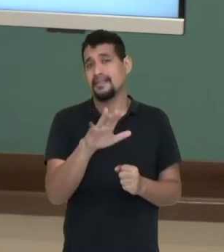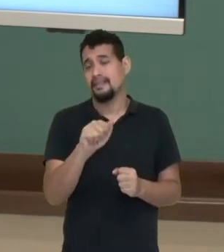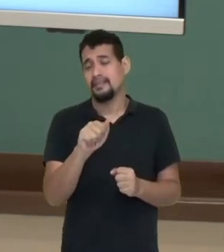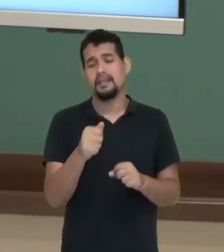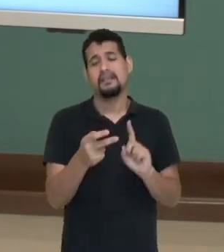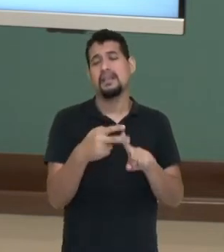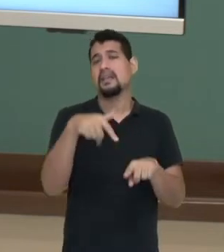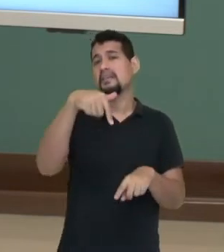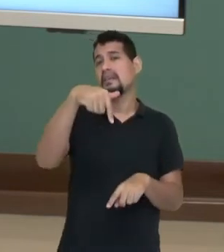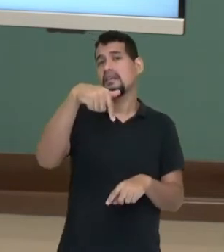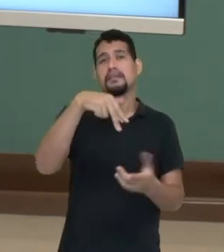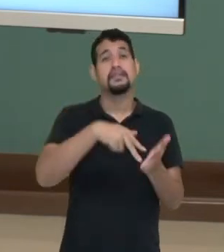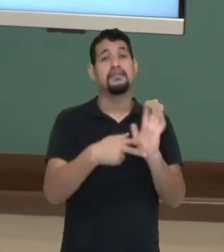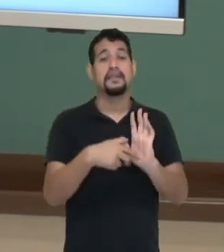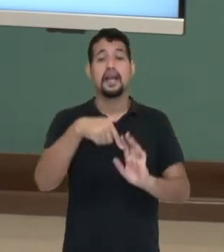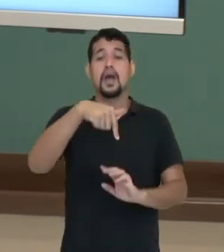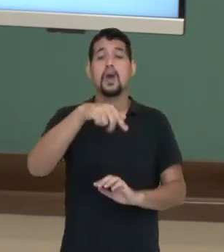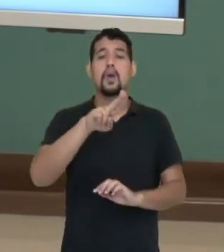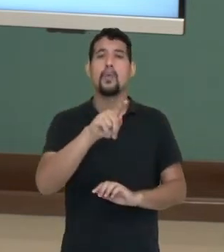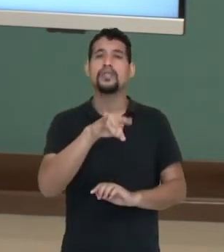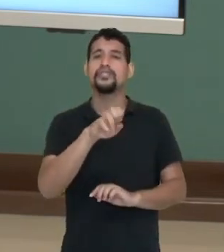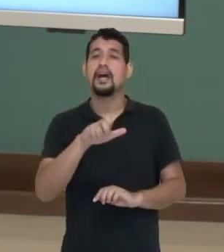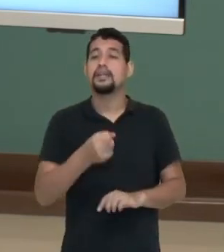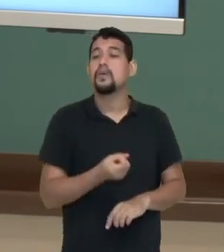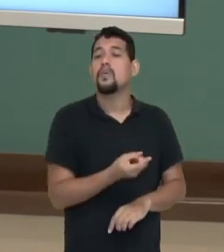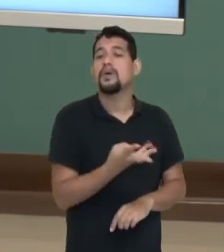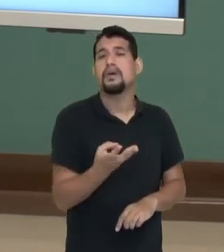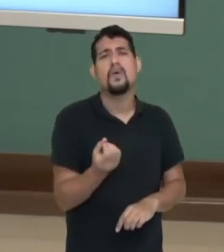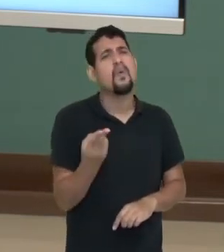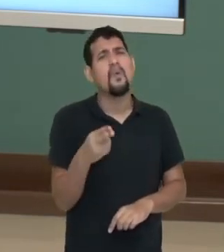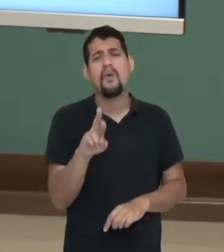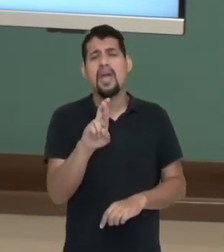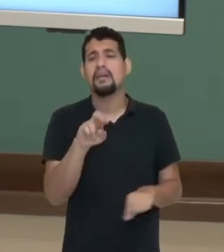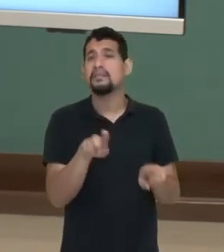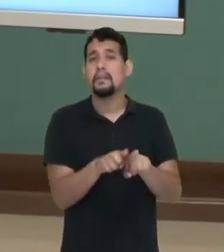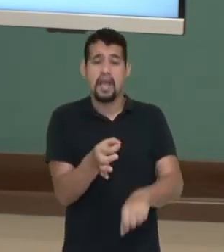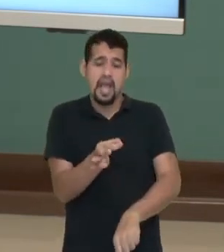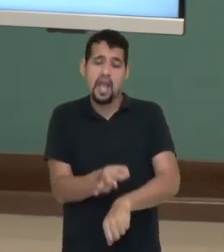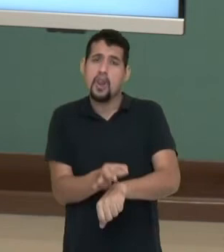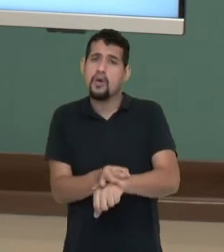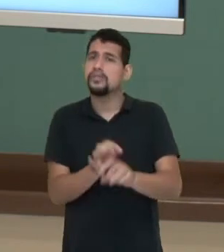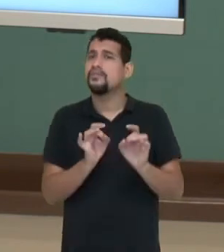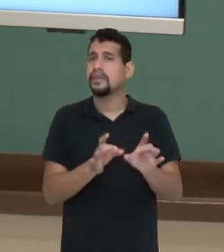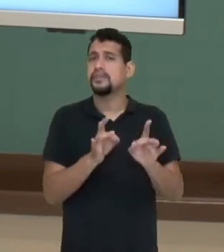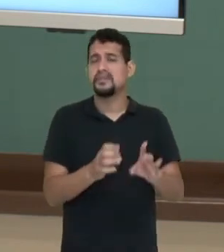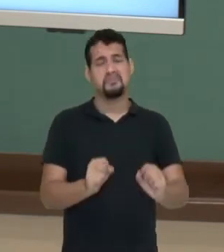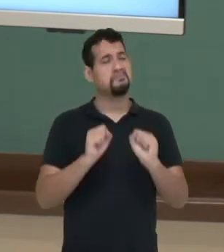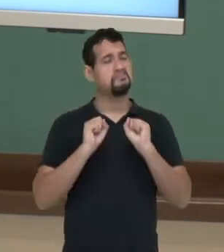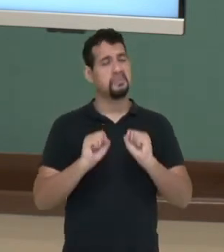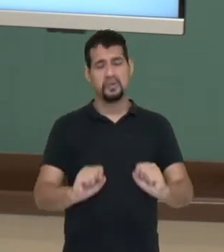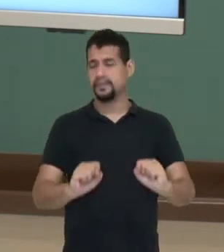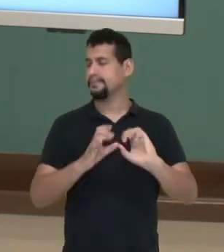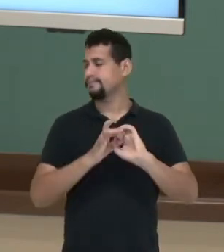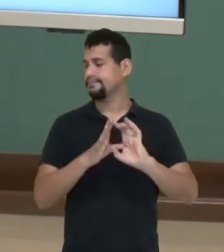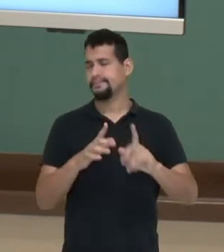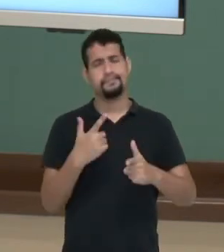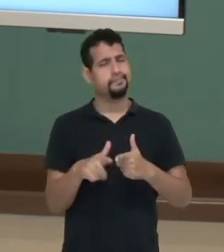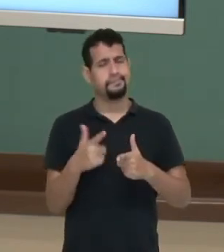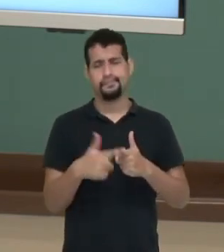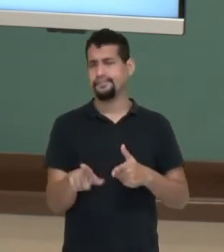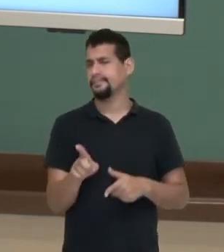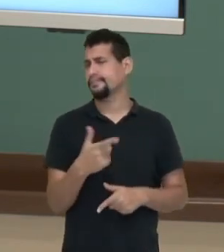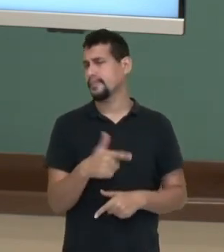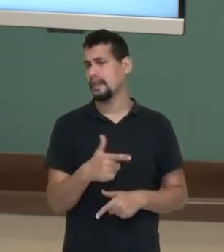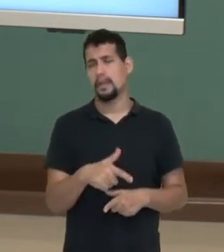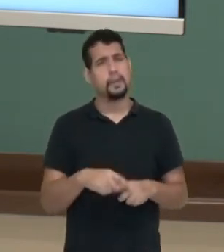um Q de quantidade ou um R de relógios vendidos, sem problema algum, tá bom?